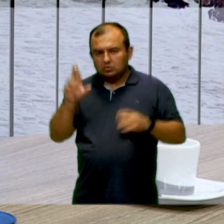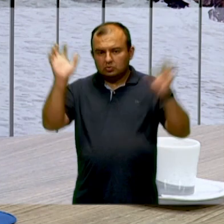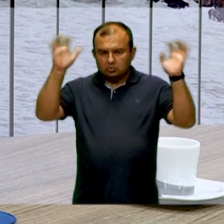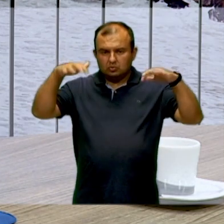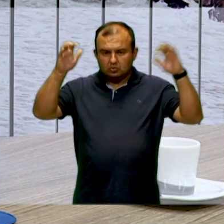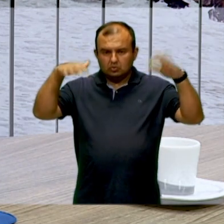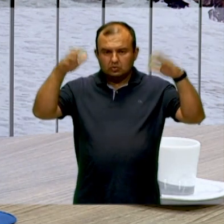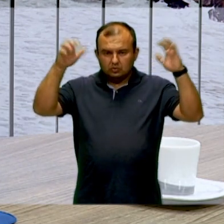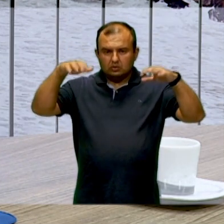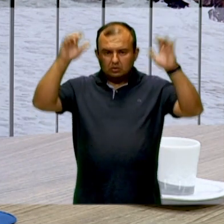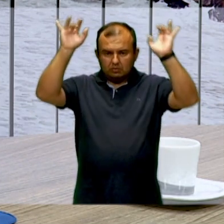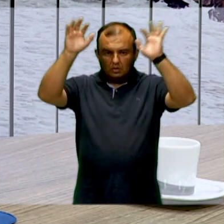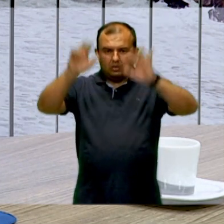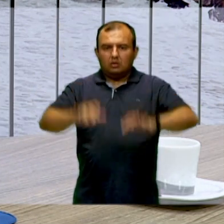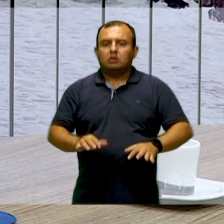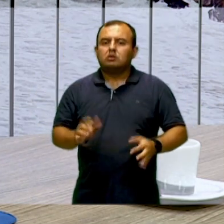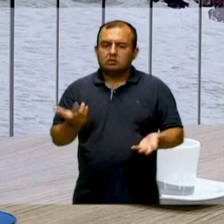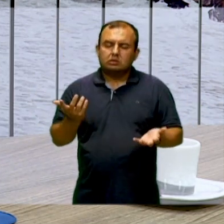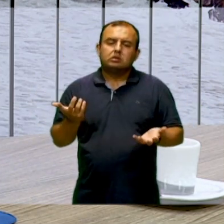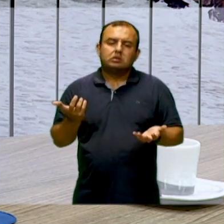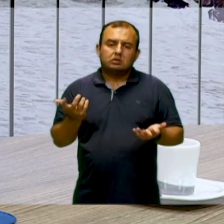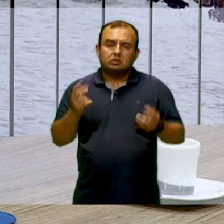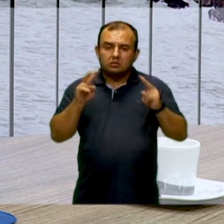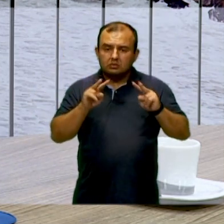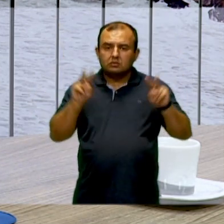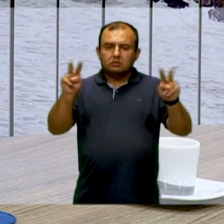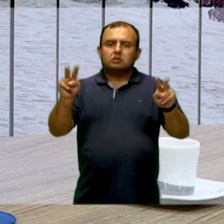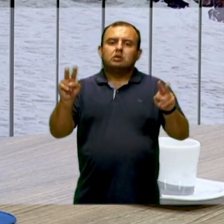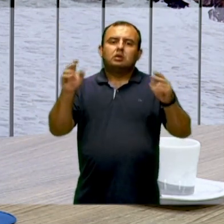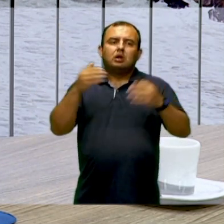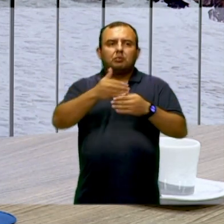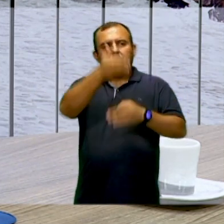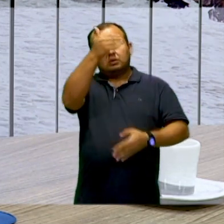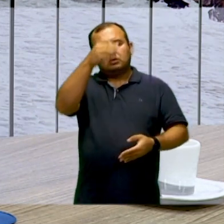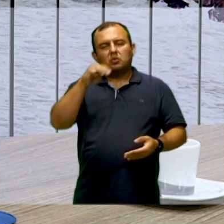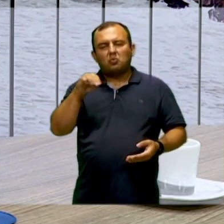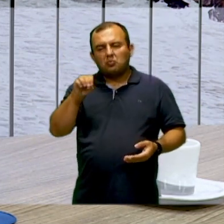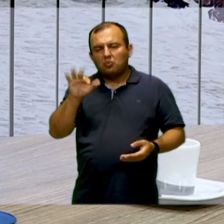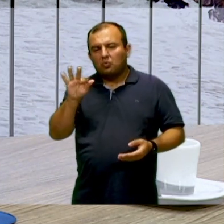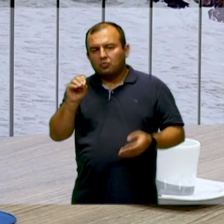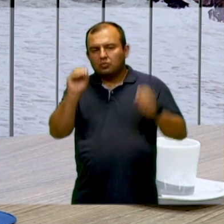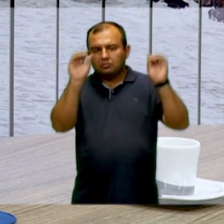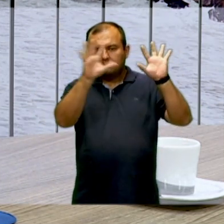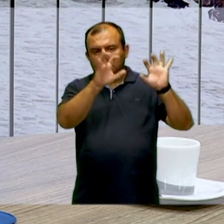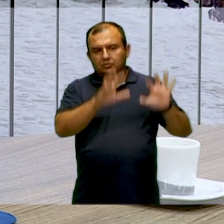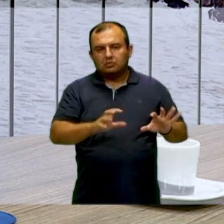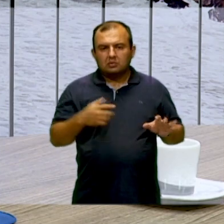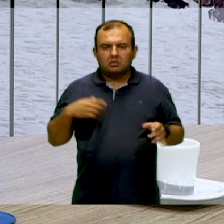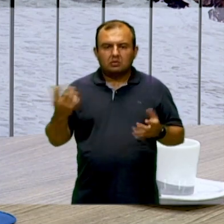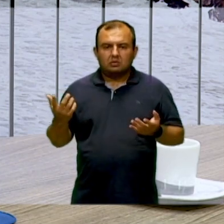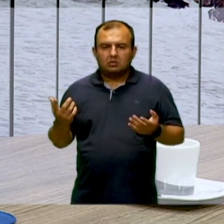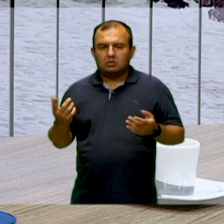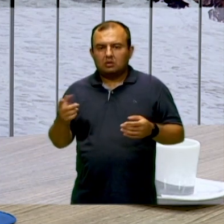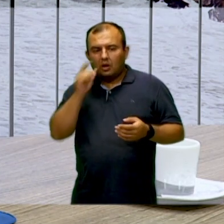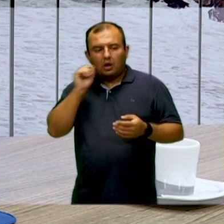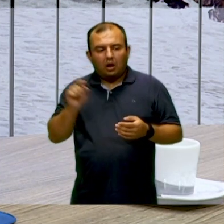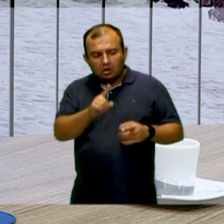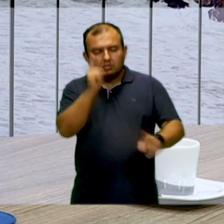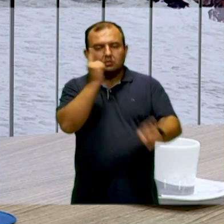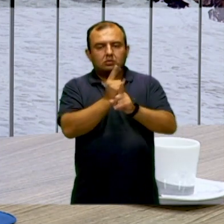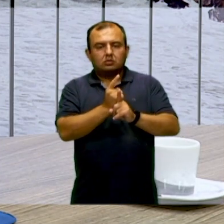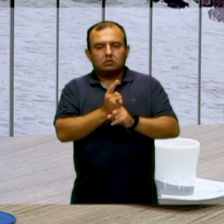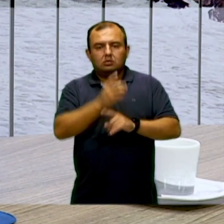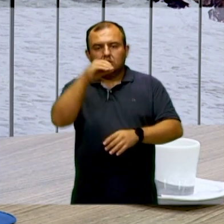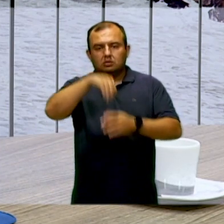chovendo dentro, chovendo. A situação é dessa. E é visível, as paredes todas mofadas. Eu fazendo uma inspeção lá, até rato achei. Rato